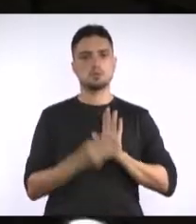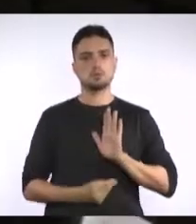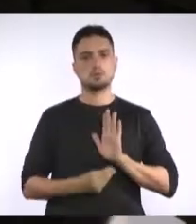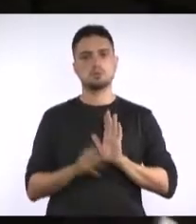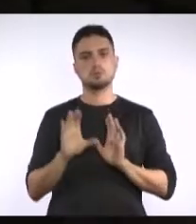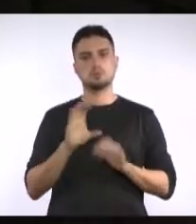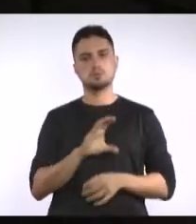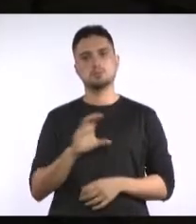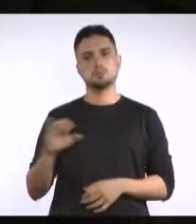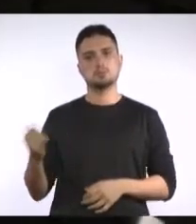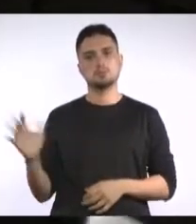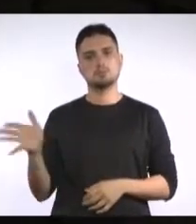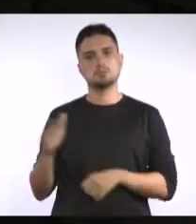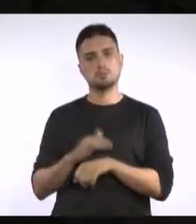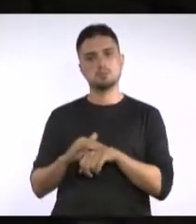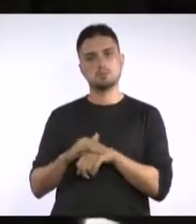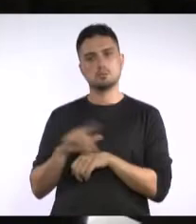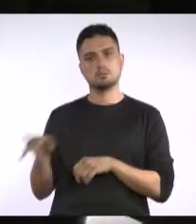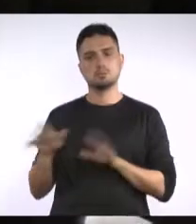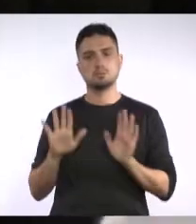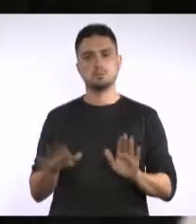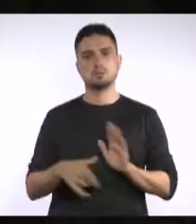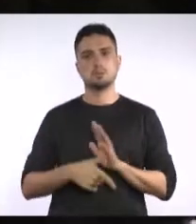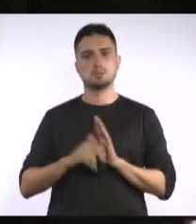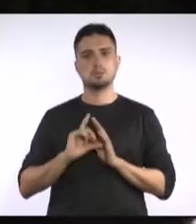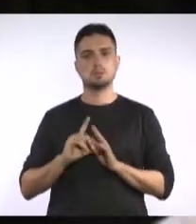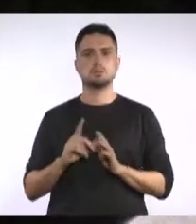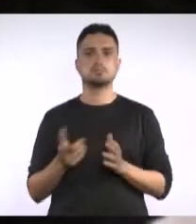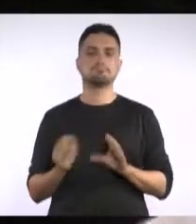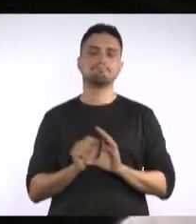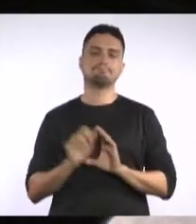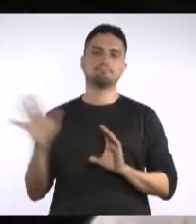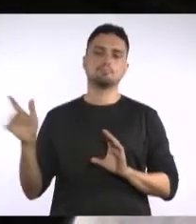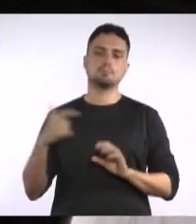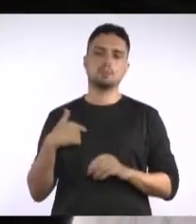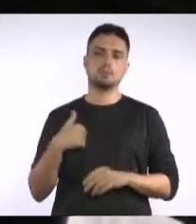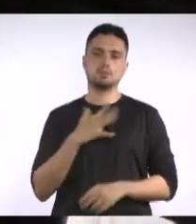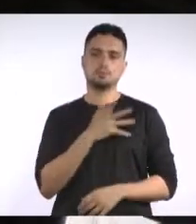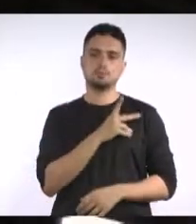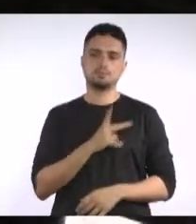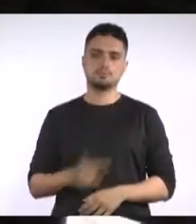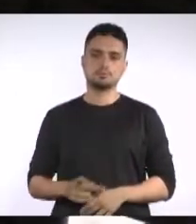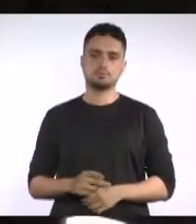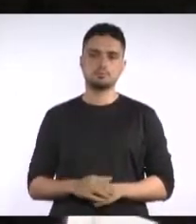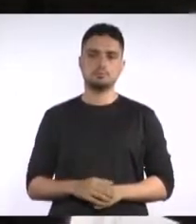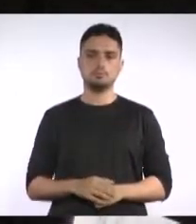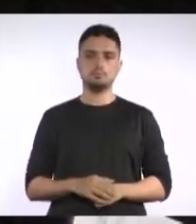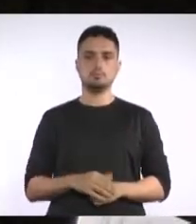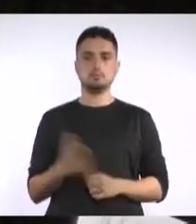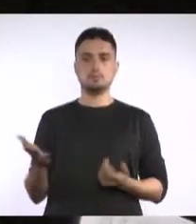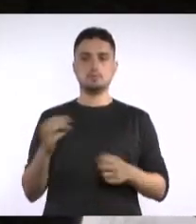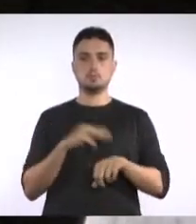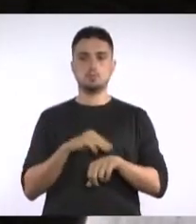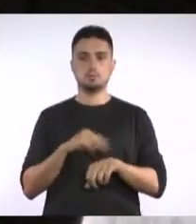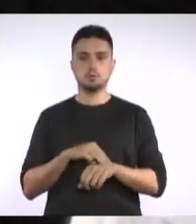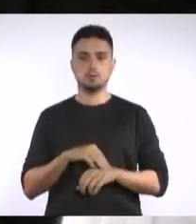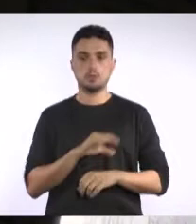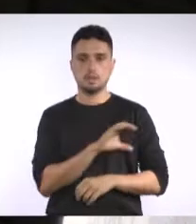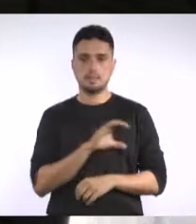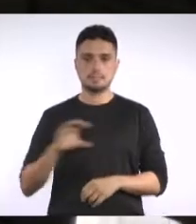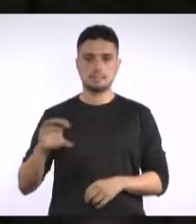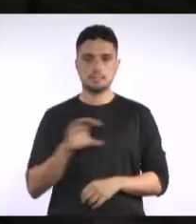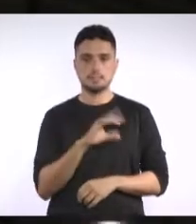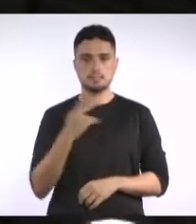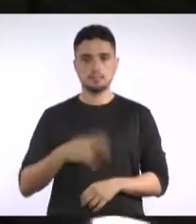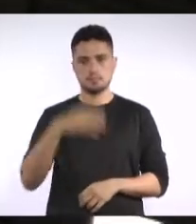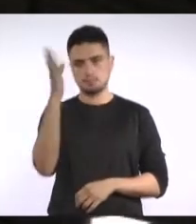já conversado com o Mink. Mas presidindo a Comissão de Ciência e Tecnologia, e nesse momento que a ciência brasileira vive,